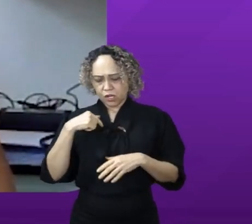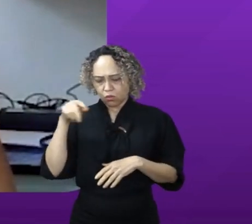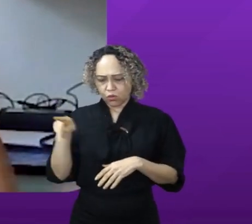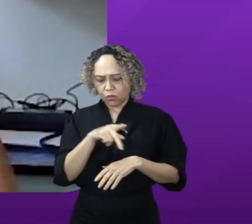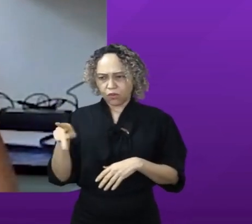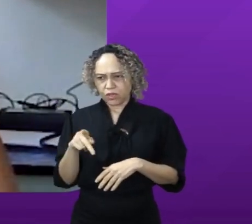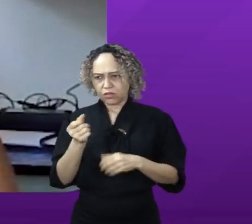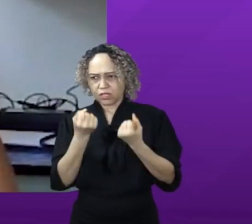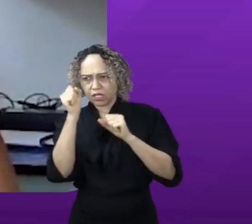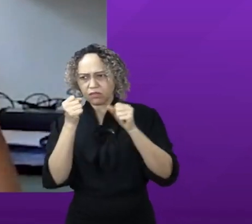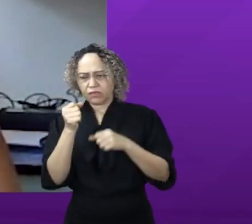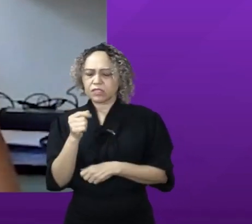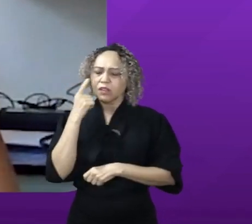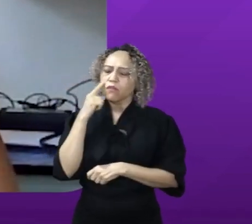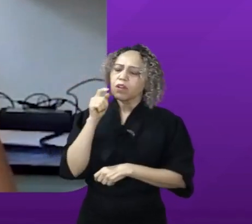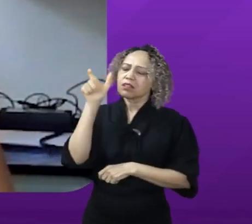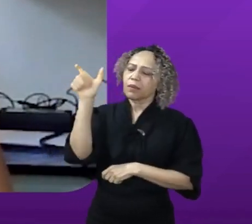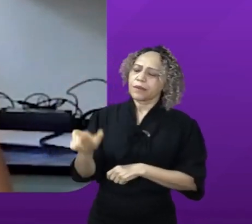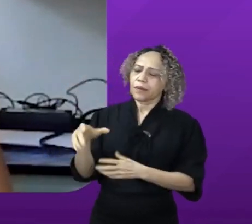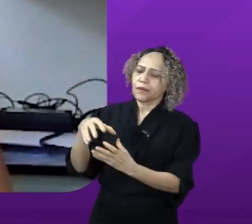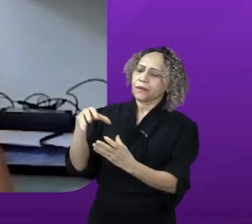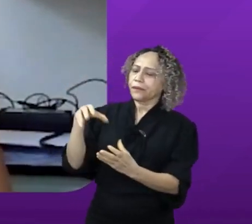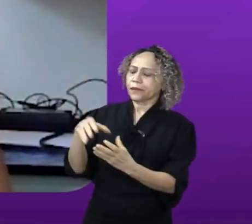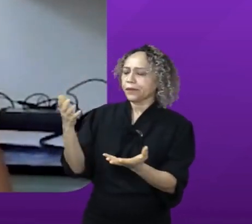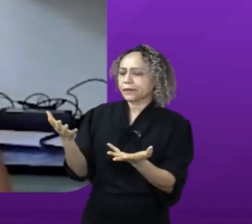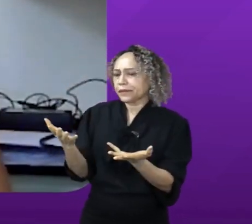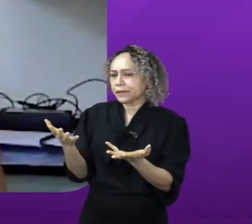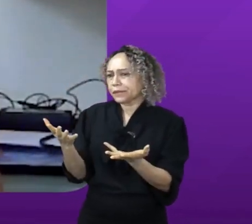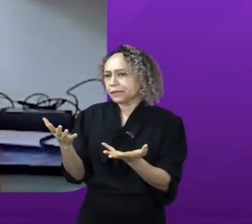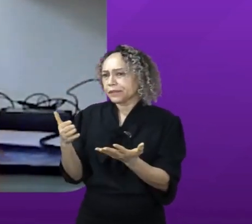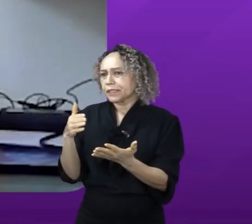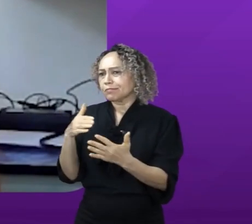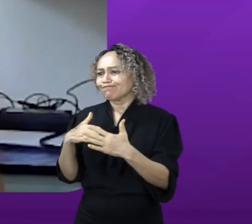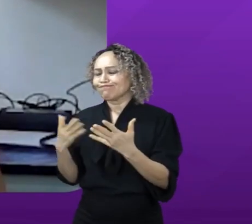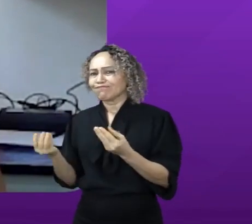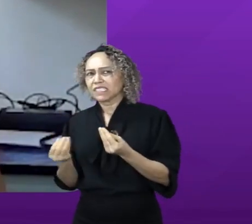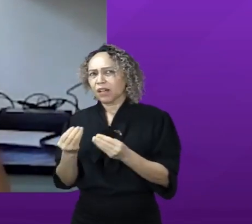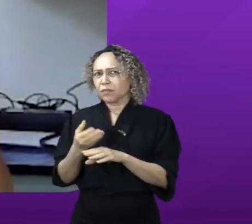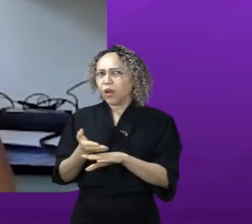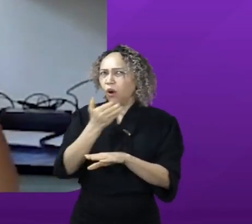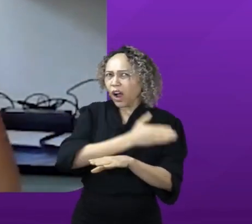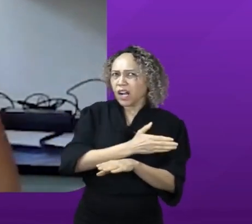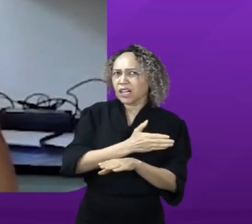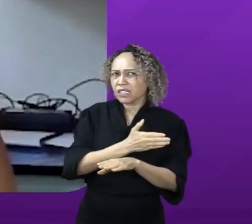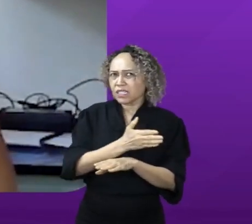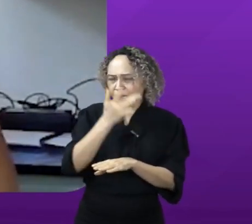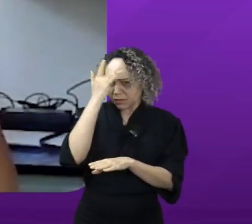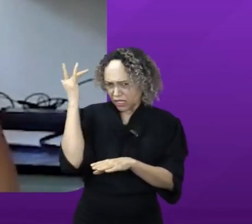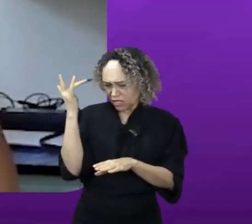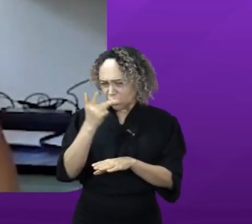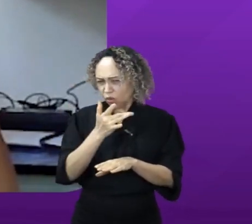não consegue, ou o idoso não consegue fazer mais essa atividade. Tem que ver se ela fazia essa atividade ao longo da vida e não consegue